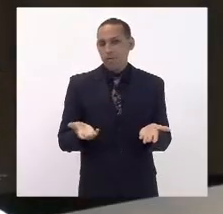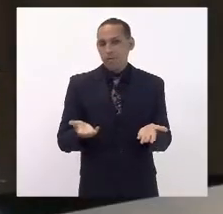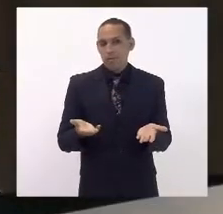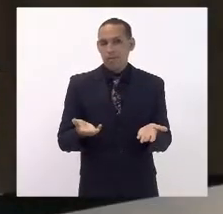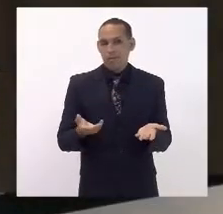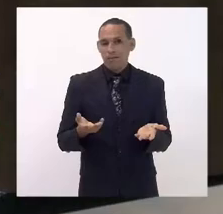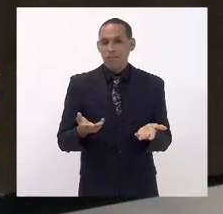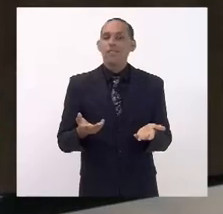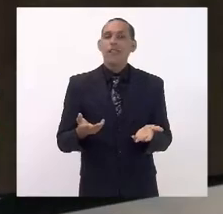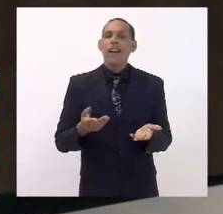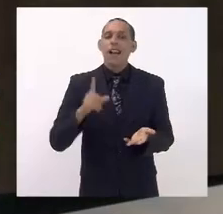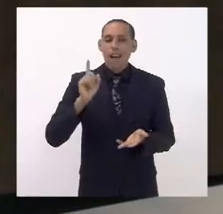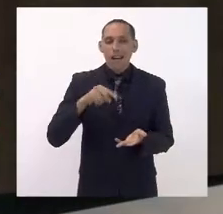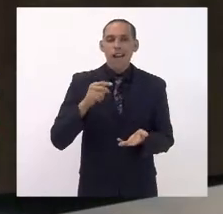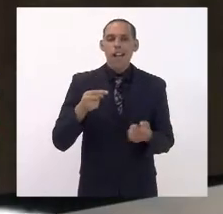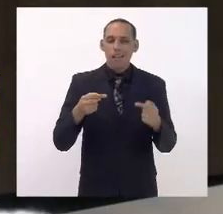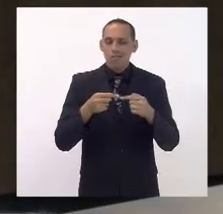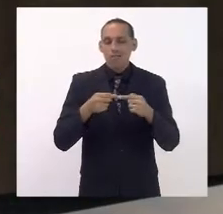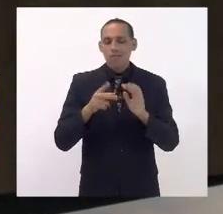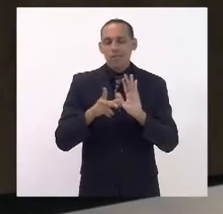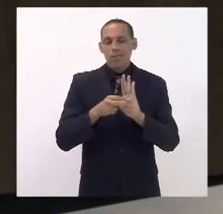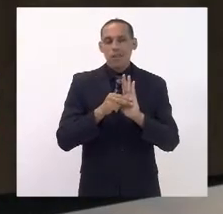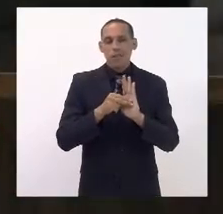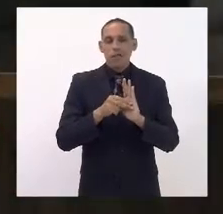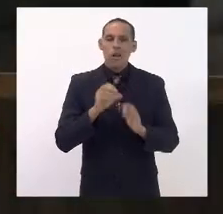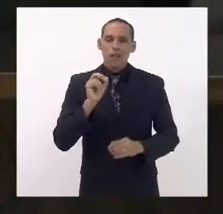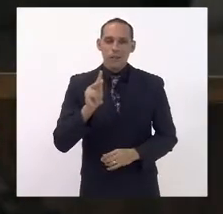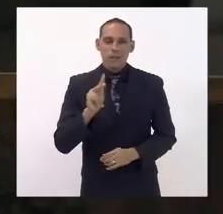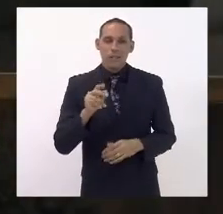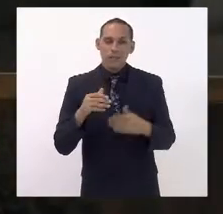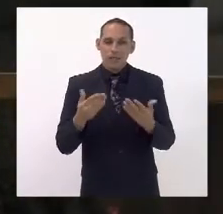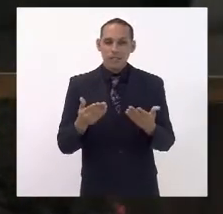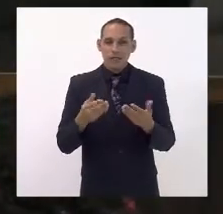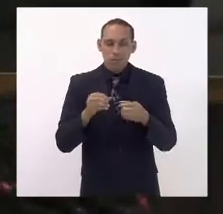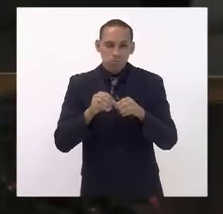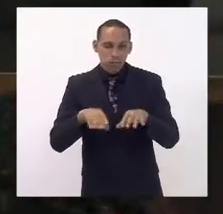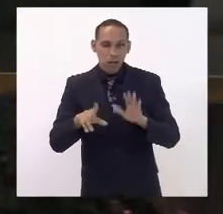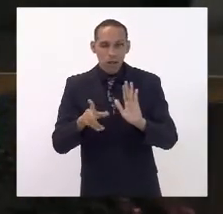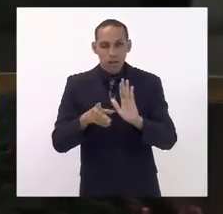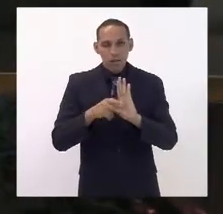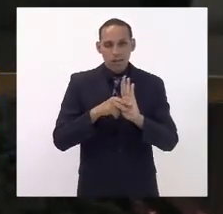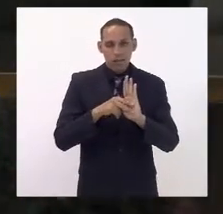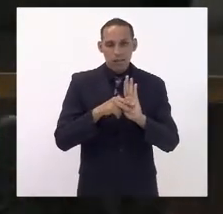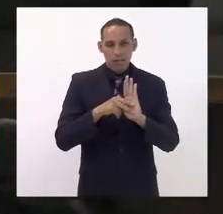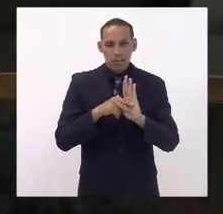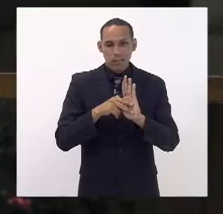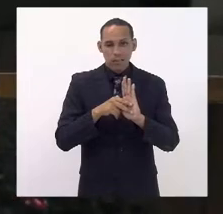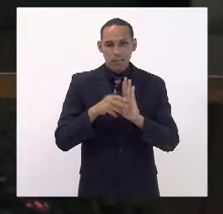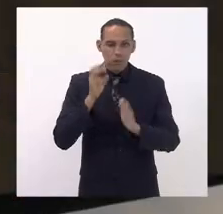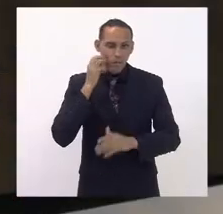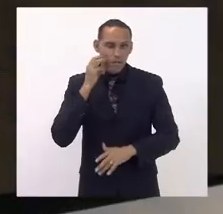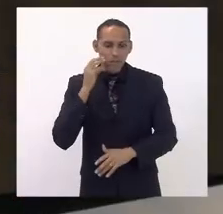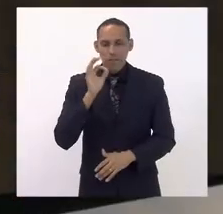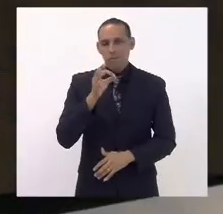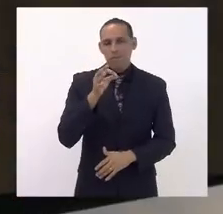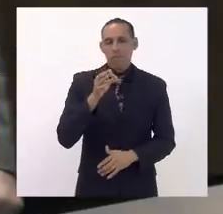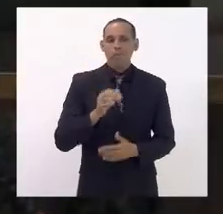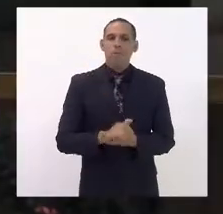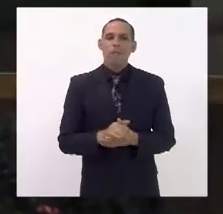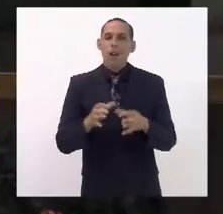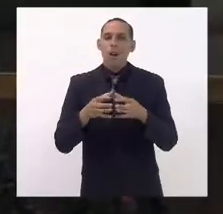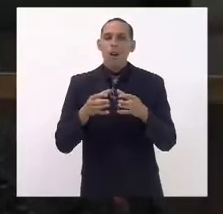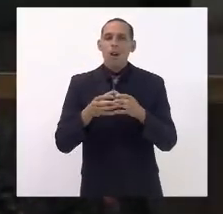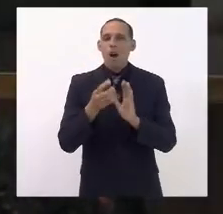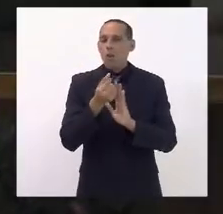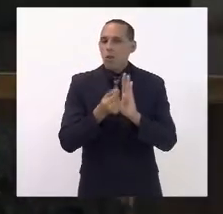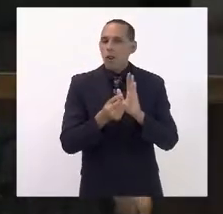Ele vai, o parecer foi pela constitucionalidade com emendas. Ok. Então vou prejudicar a emenda do Valdec. Isso. Pela Comissão de